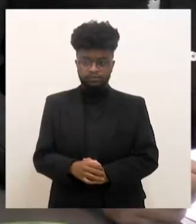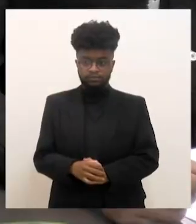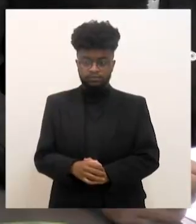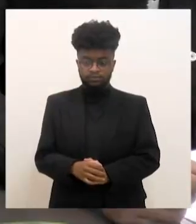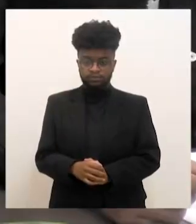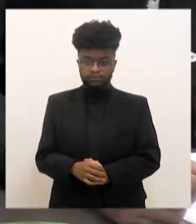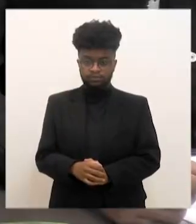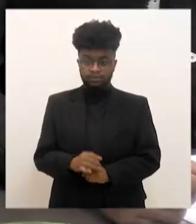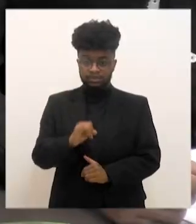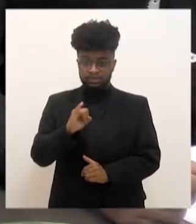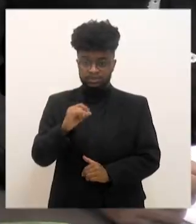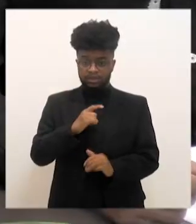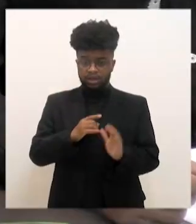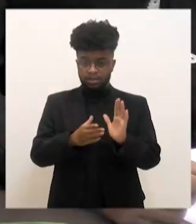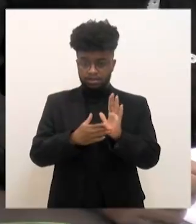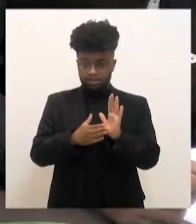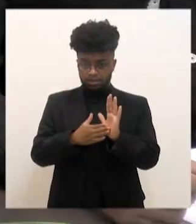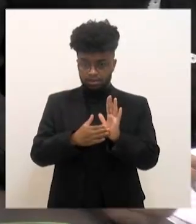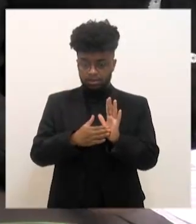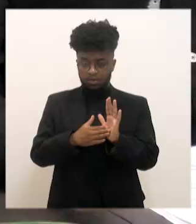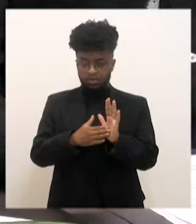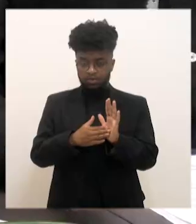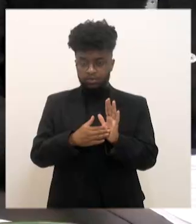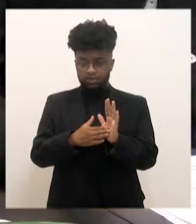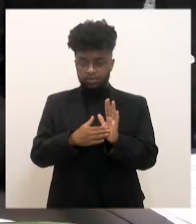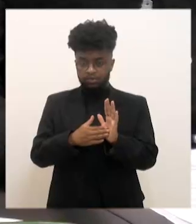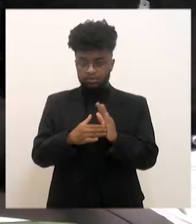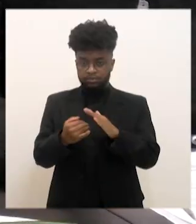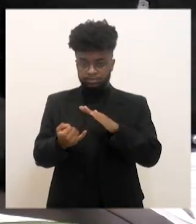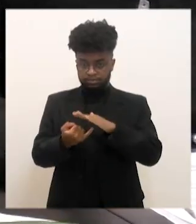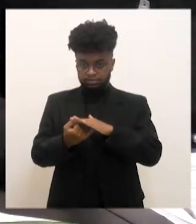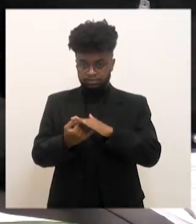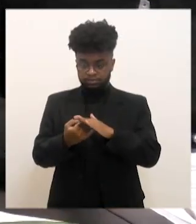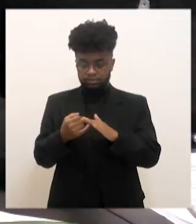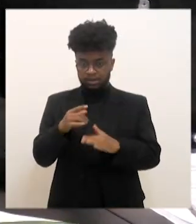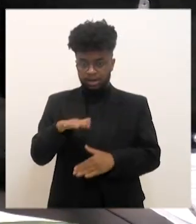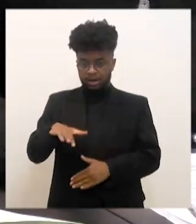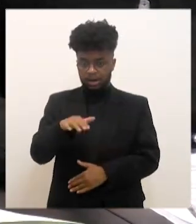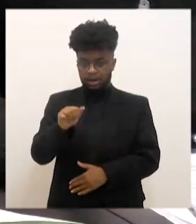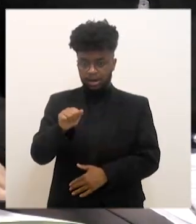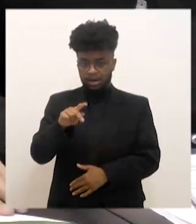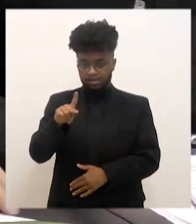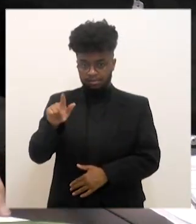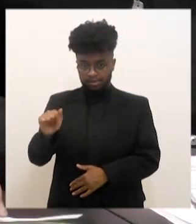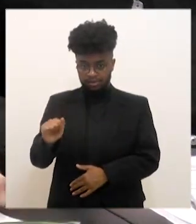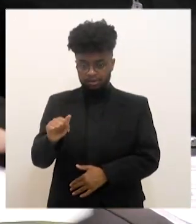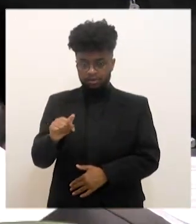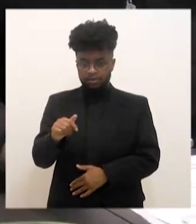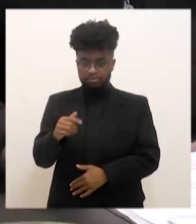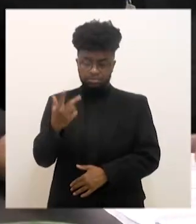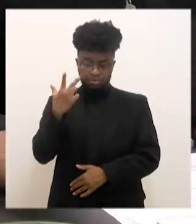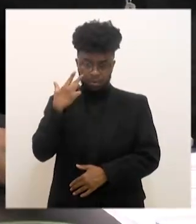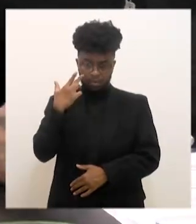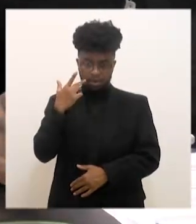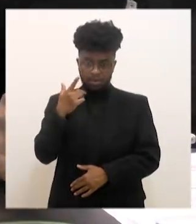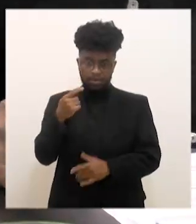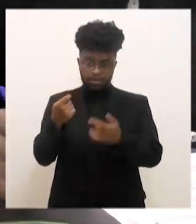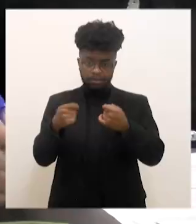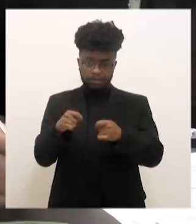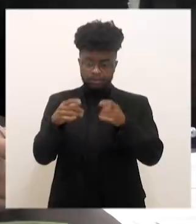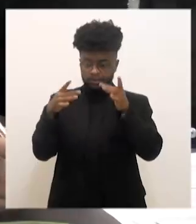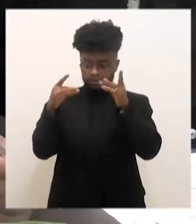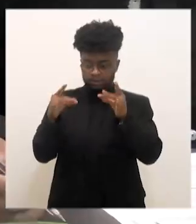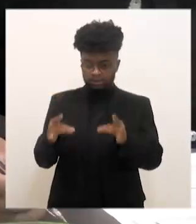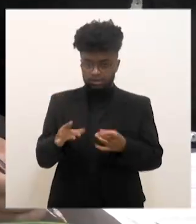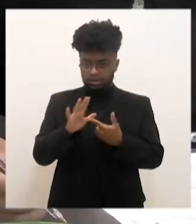quando se propõe a instituição de uma APA, ele normalmente deveria